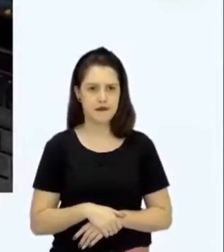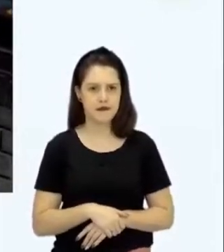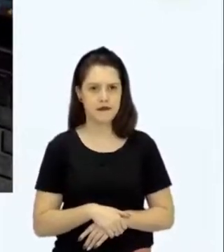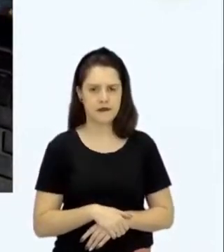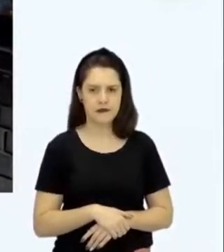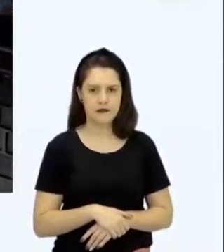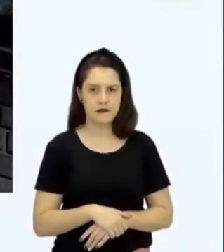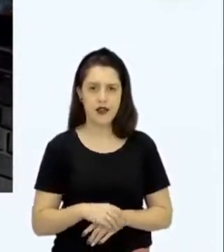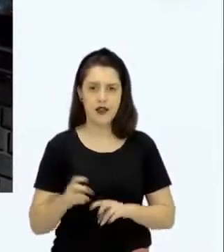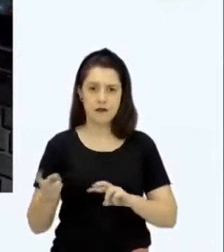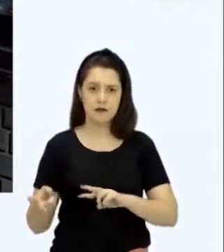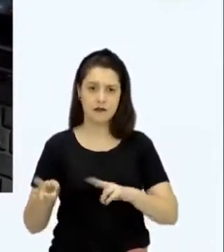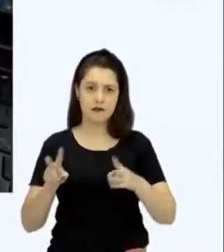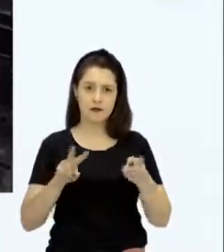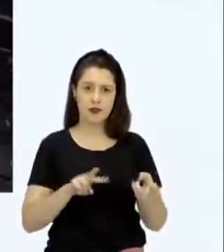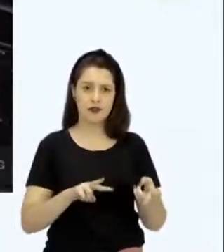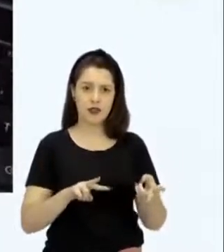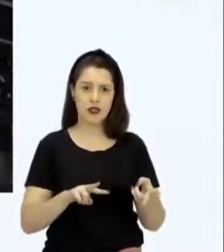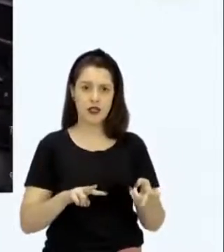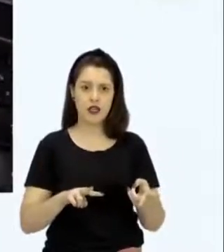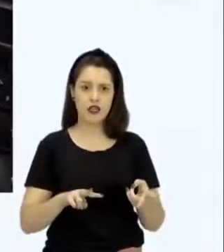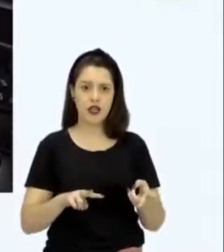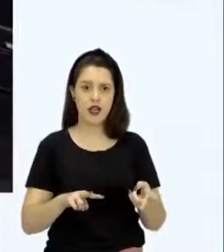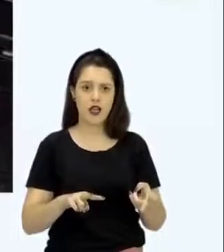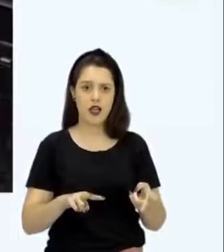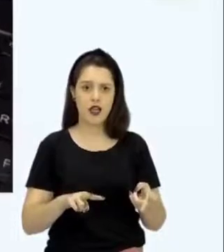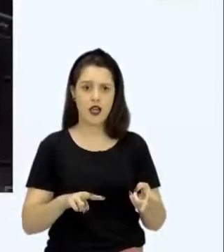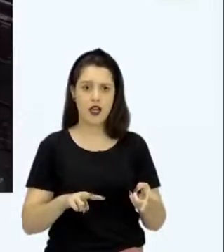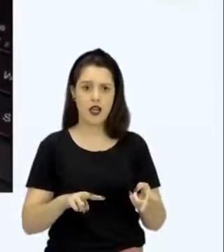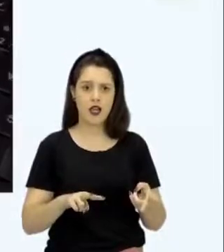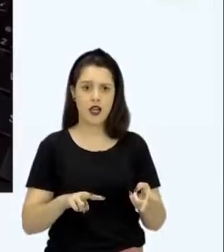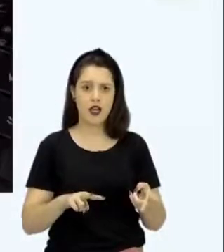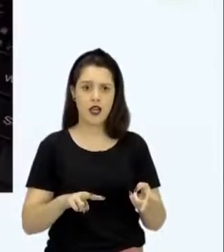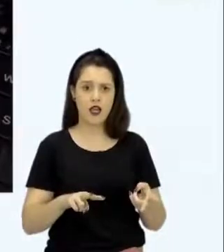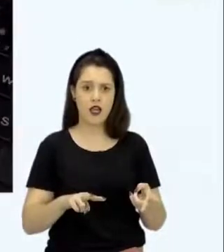E ele vai acendendo gradualmente.